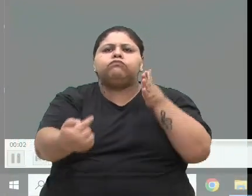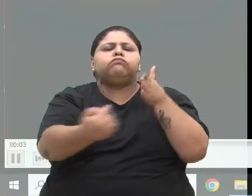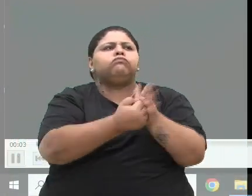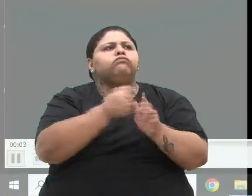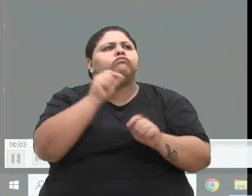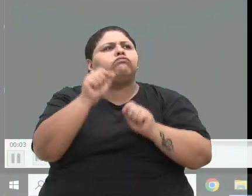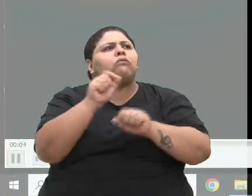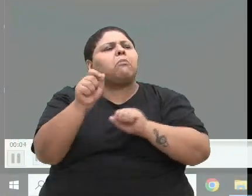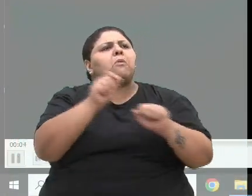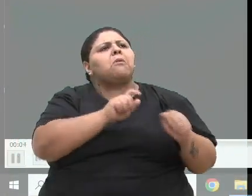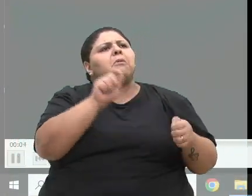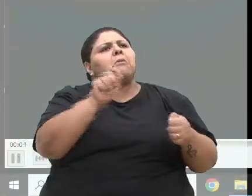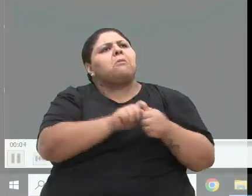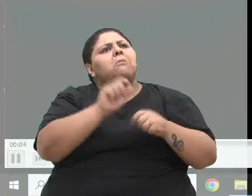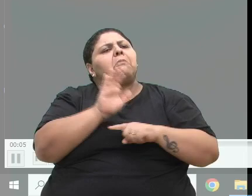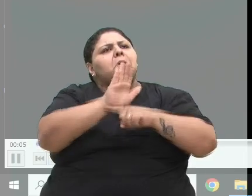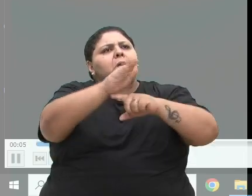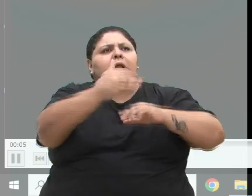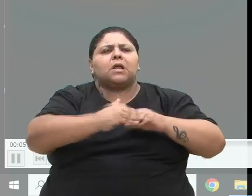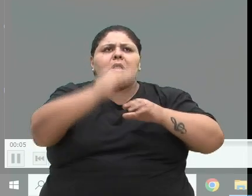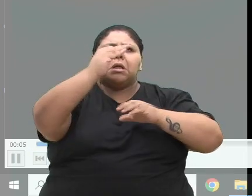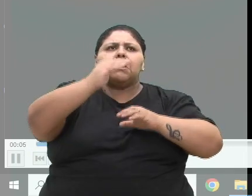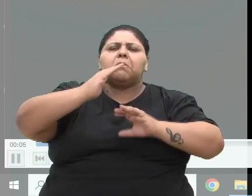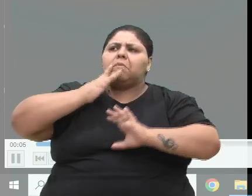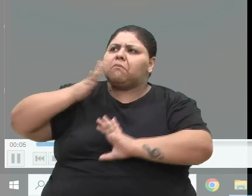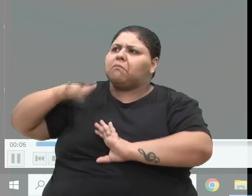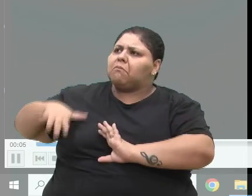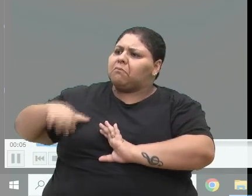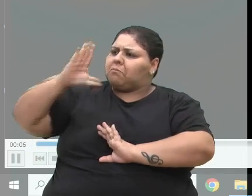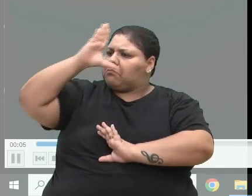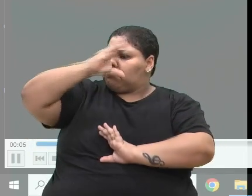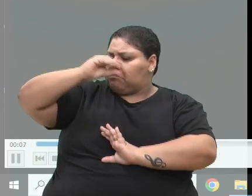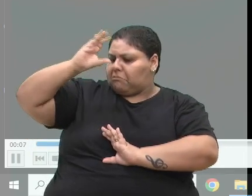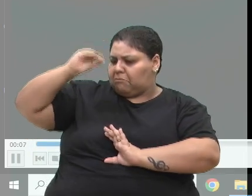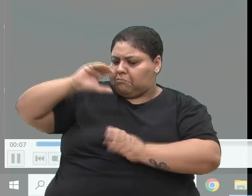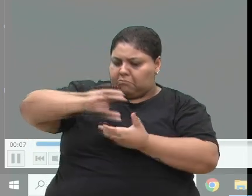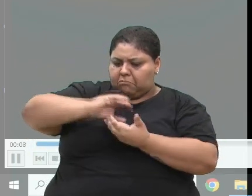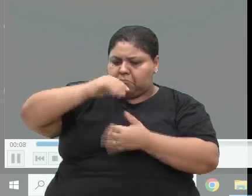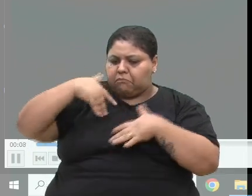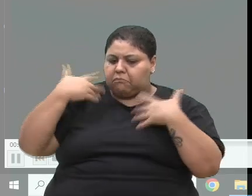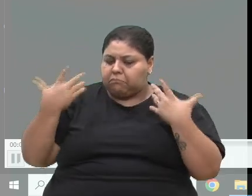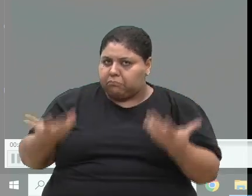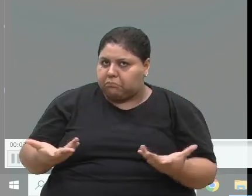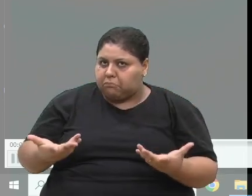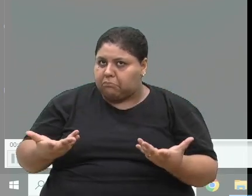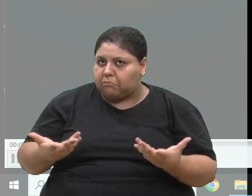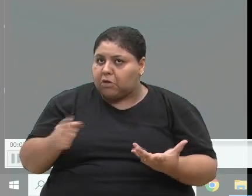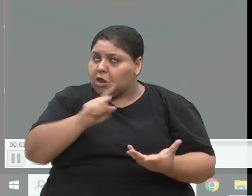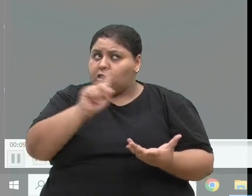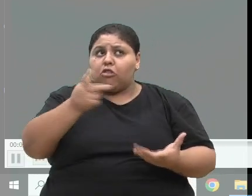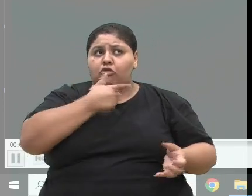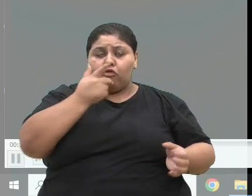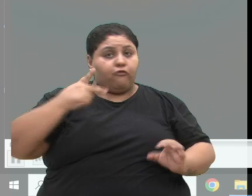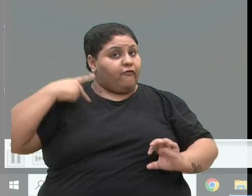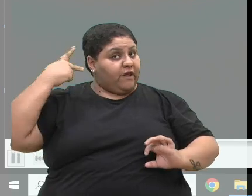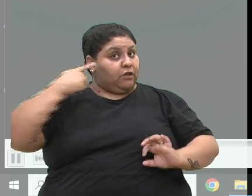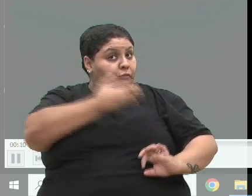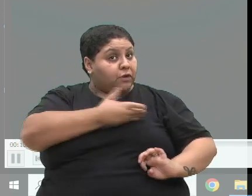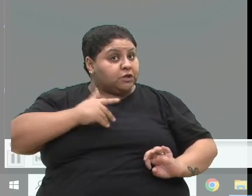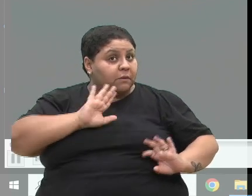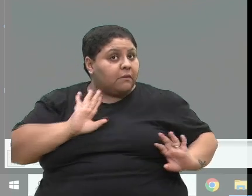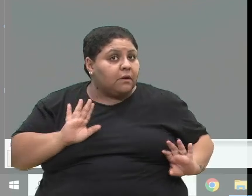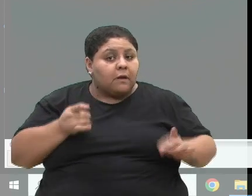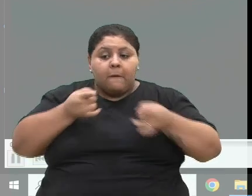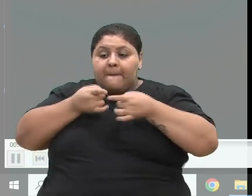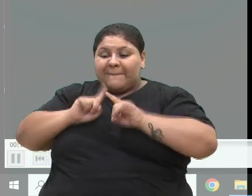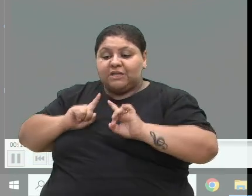eu poderia fazer para ajudar mais as nossas crianças, adolescentes e idosos? E eu não estou falando aqui de políticas públicas, mas